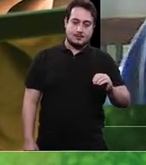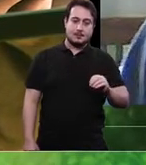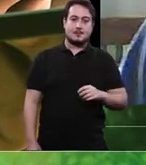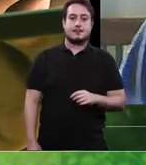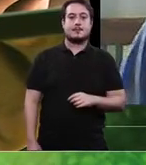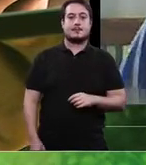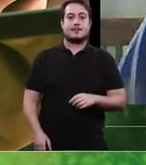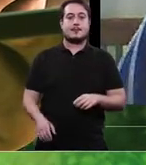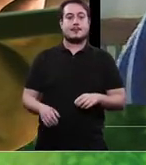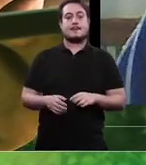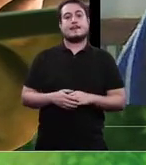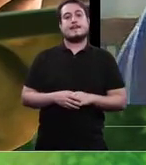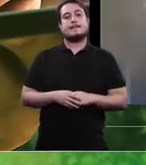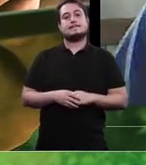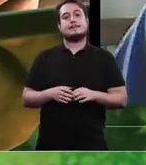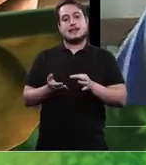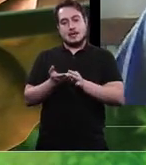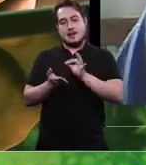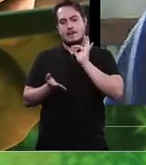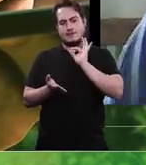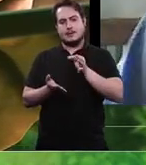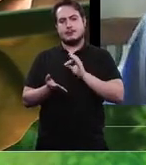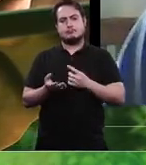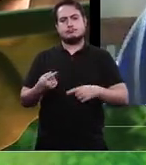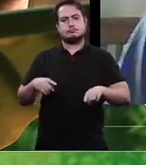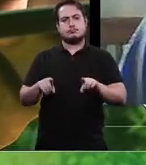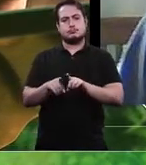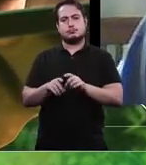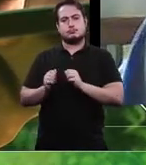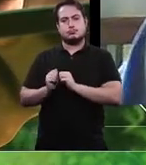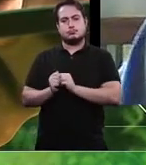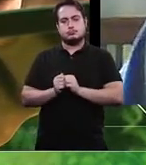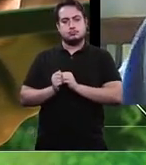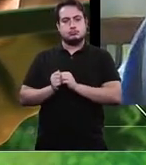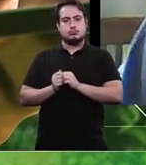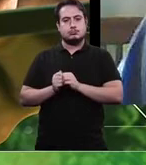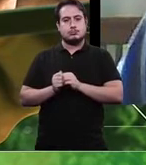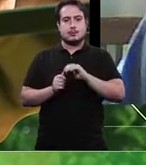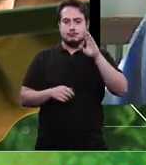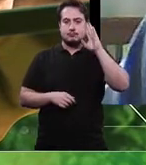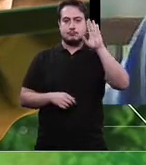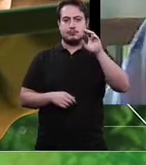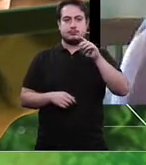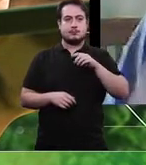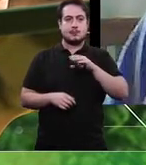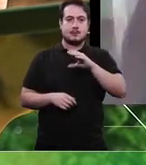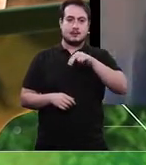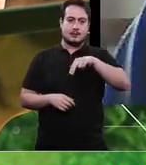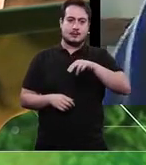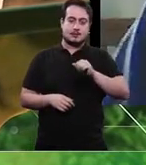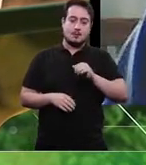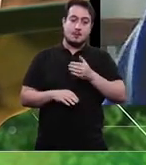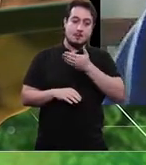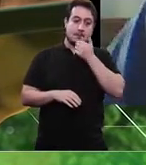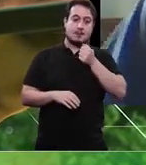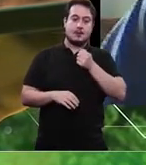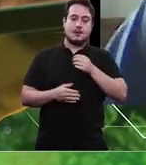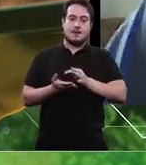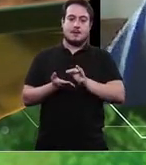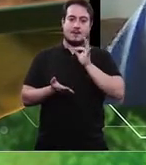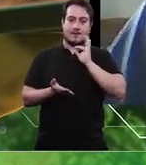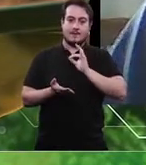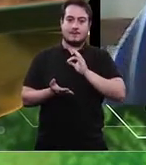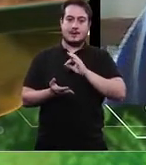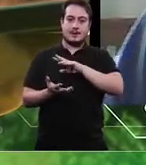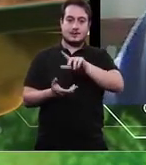né, da cafeicultura, que também faz parte aí da missão da CNA em levar o melhor e o café mais sustentável do